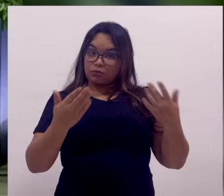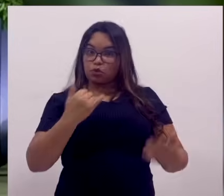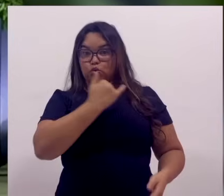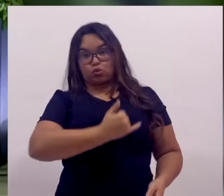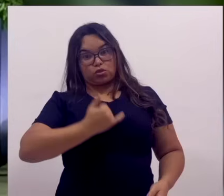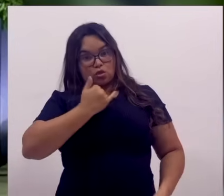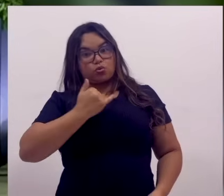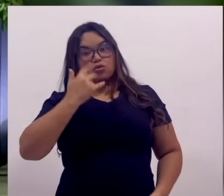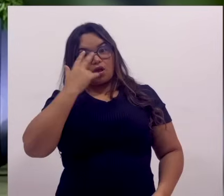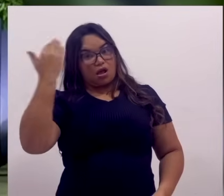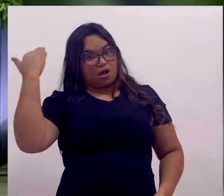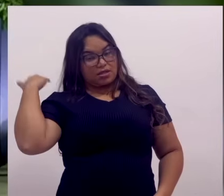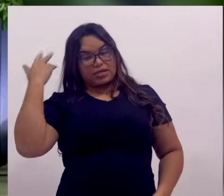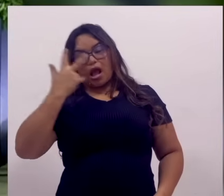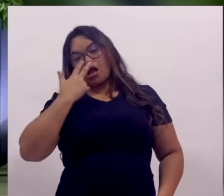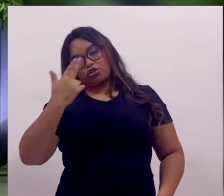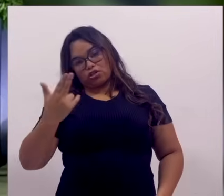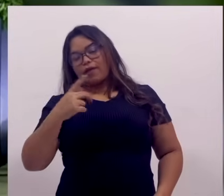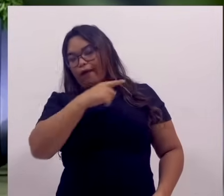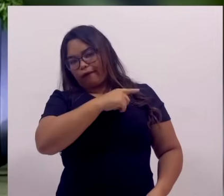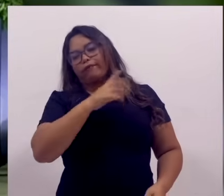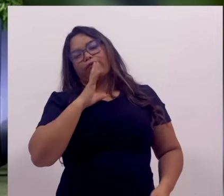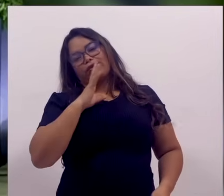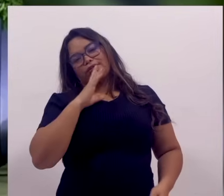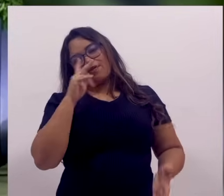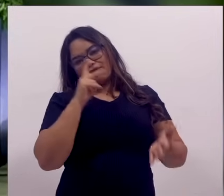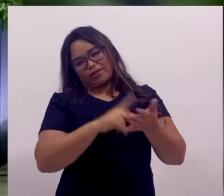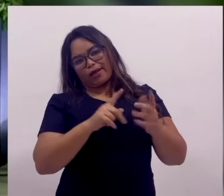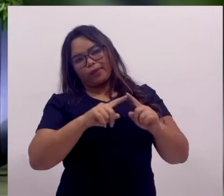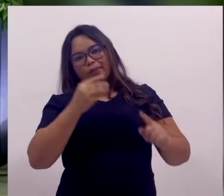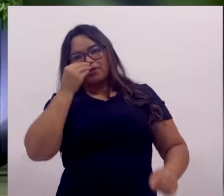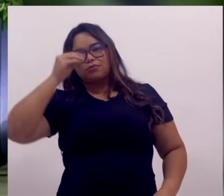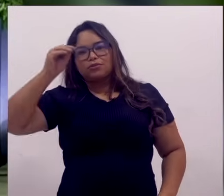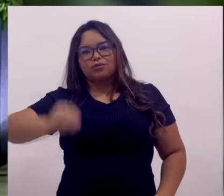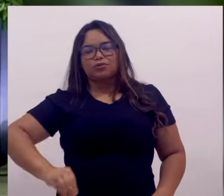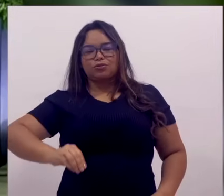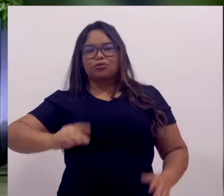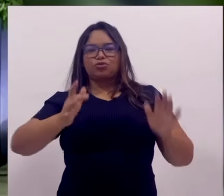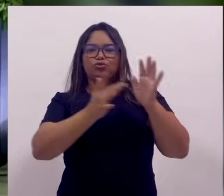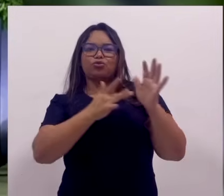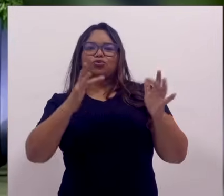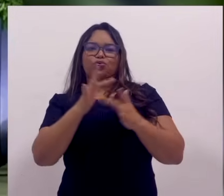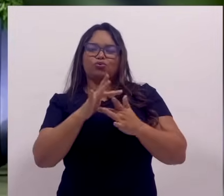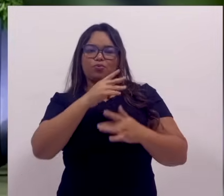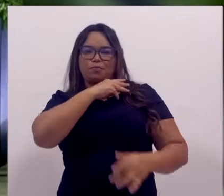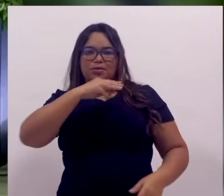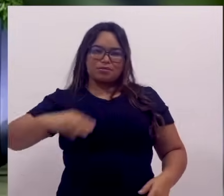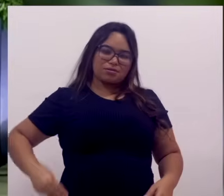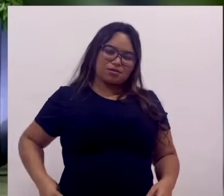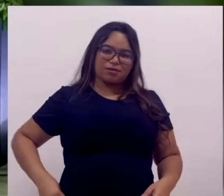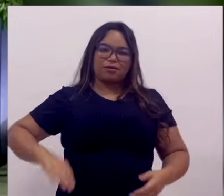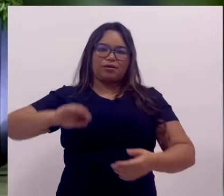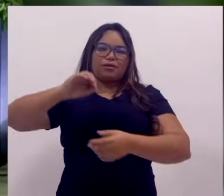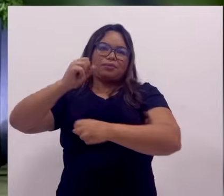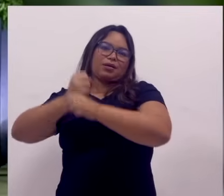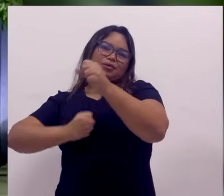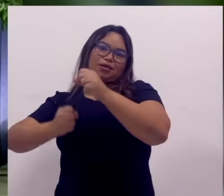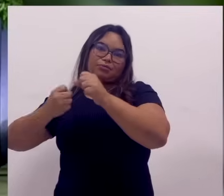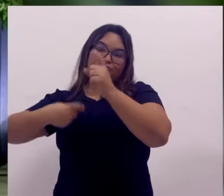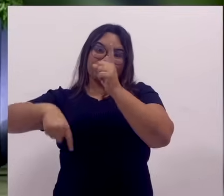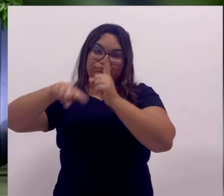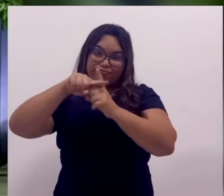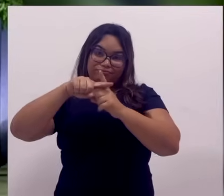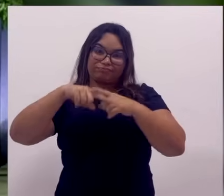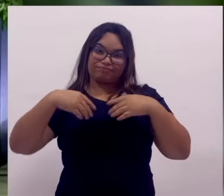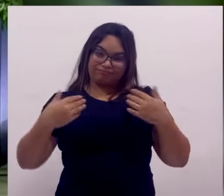que a verdade vai salvá-los. Bem, os judeus acreditavam nisso. E eles tinham a verdade, mas eles rejeitaram o